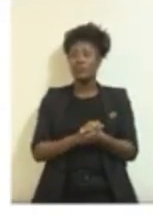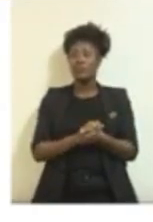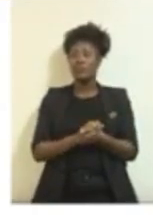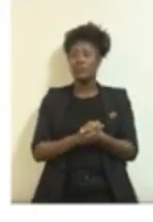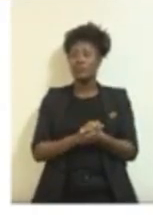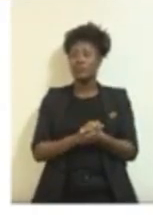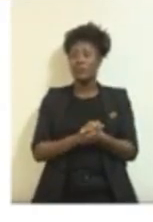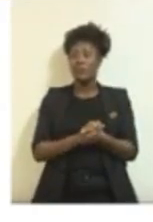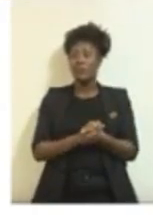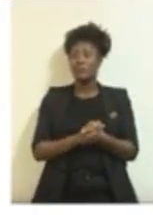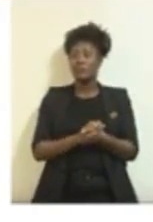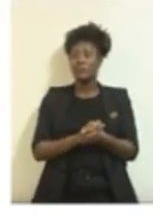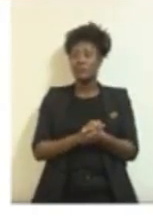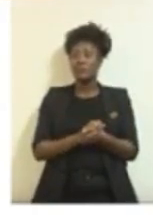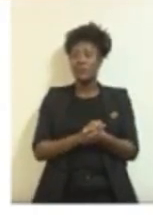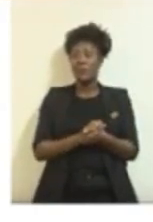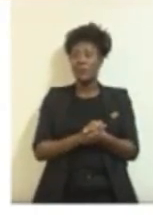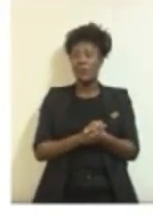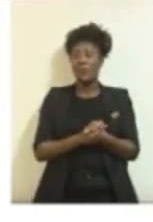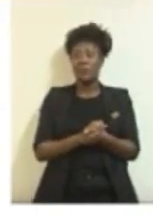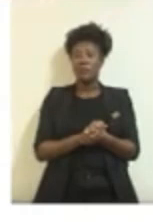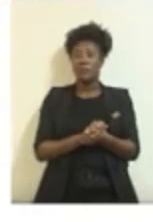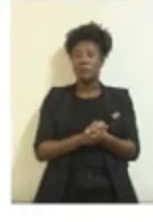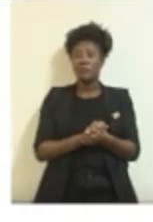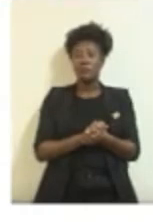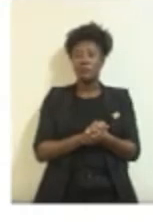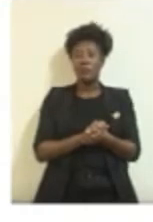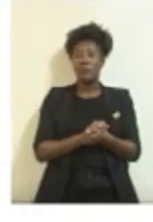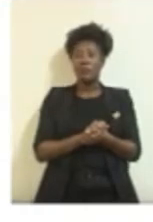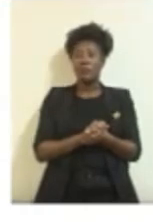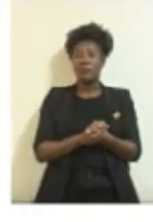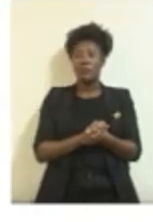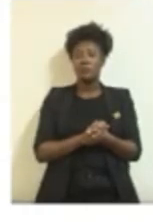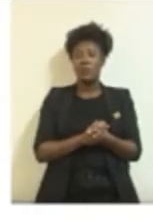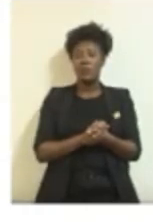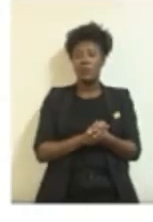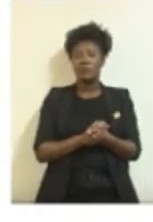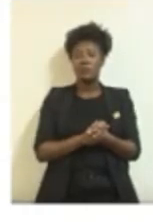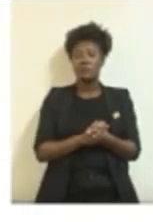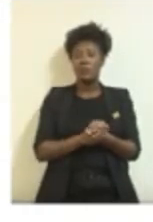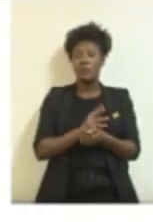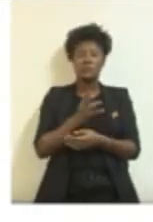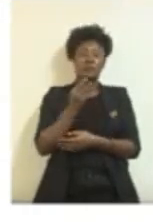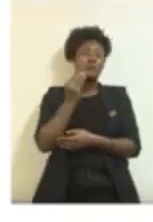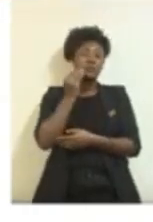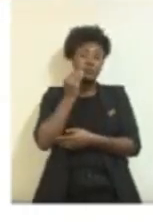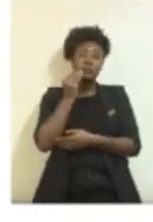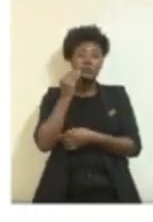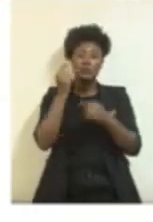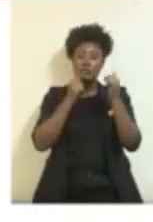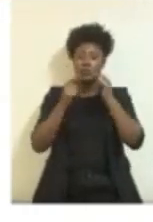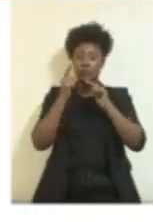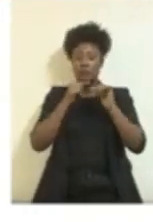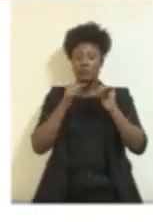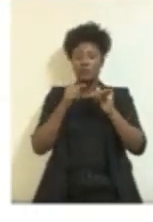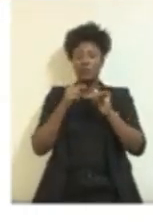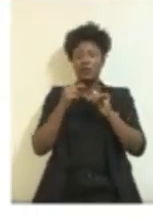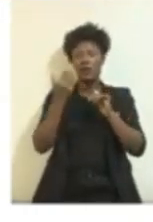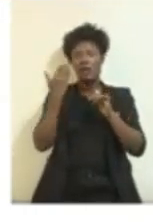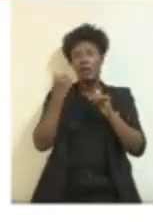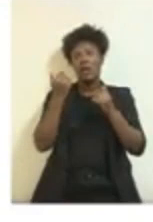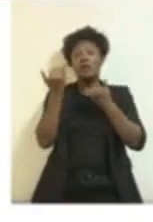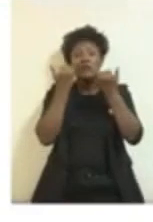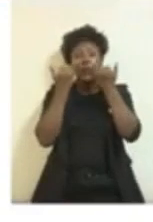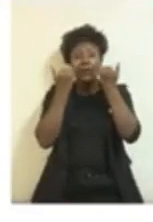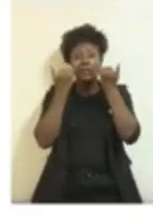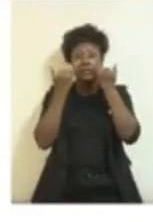mas tudo bem. Então, obviamente, a gente vai ter uma perda local, né, das plantas, pelo menos. Né?